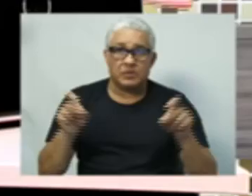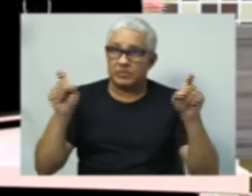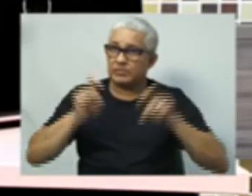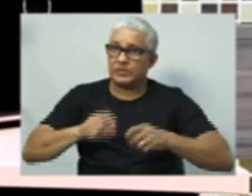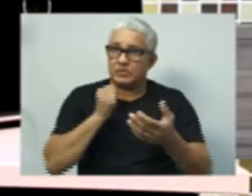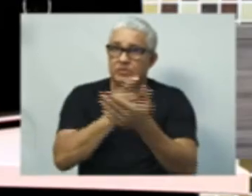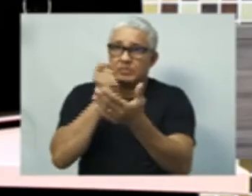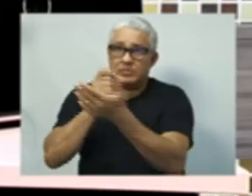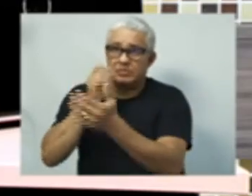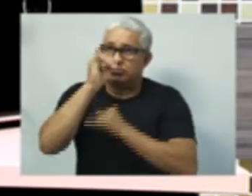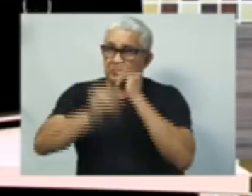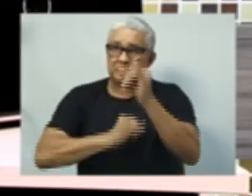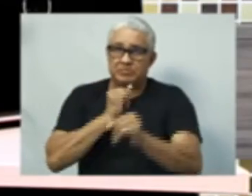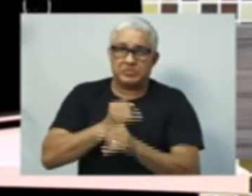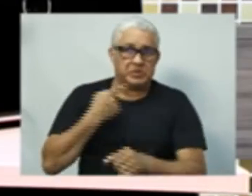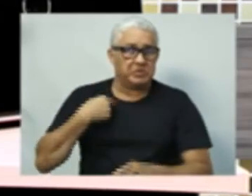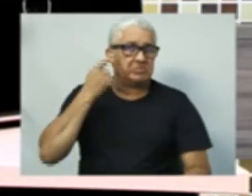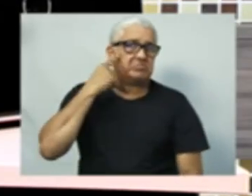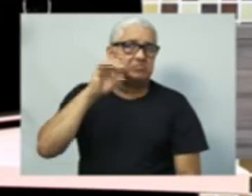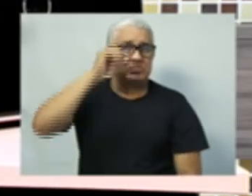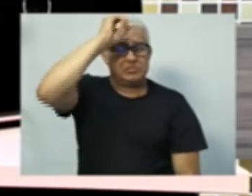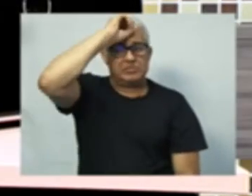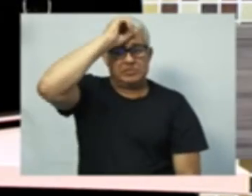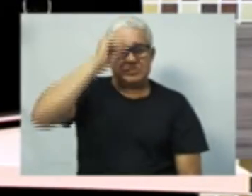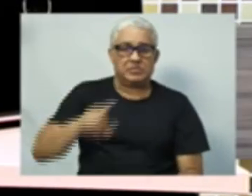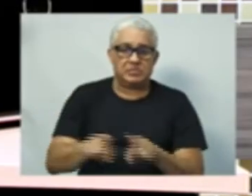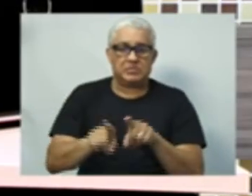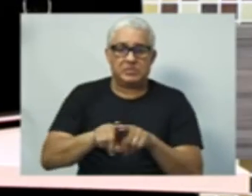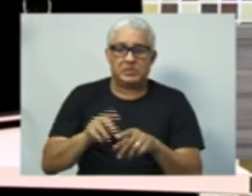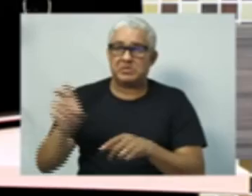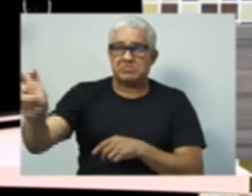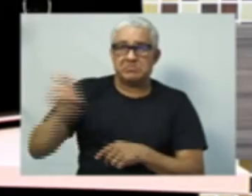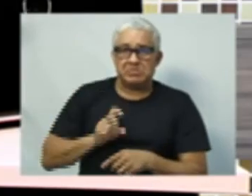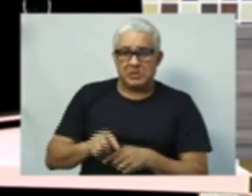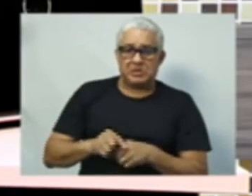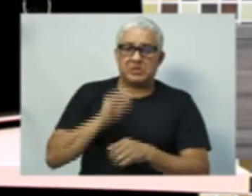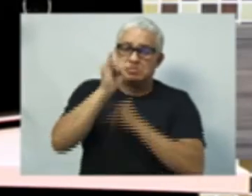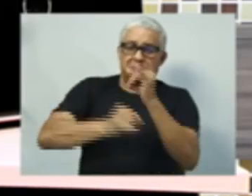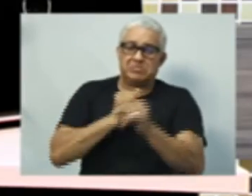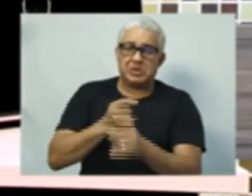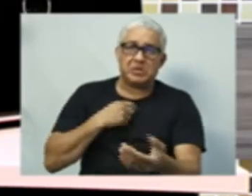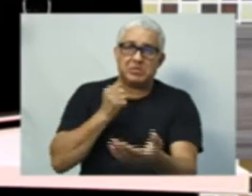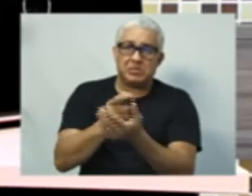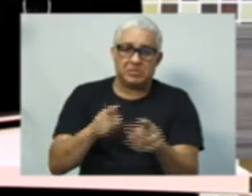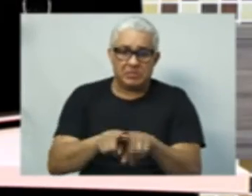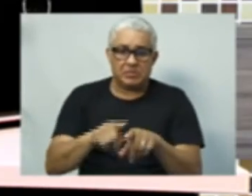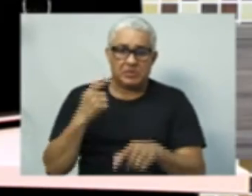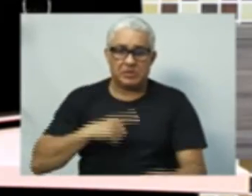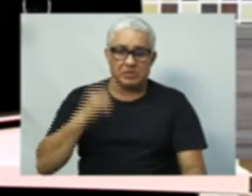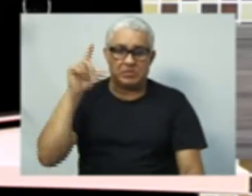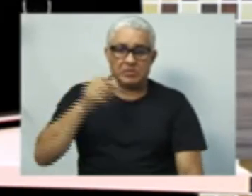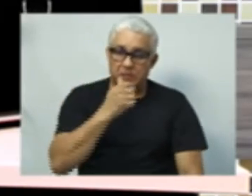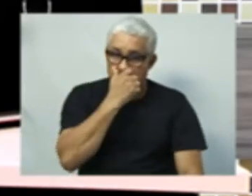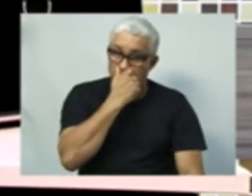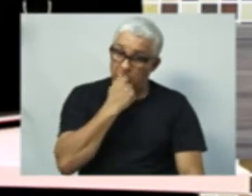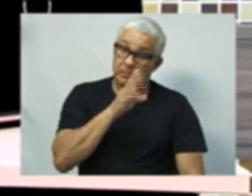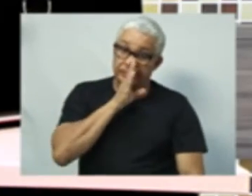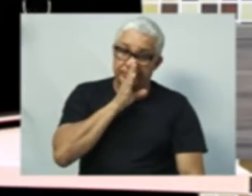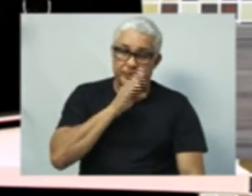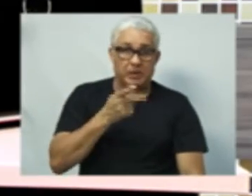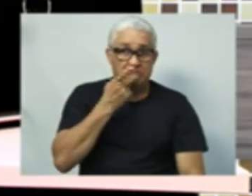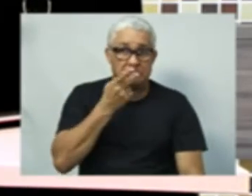é online, tu não tá sabendo dessa moda, não? Qualquer coisa que eu vou comprar, eu vou pra internet. E outra coisa que eu não te conto, hein? Vou